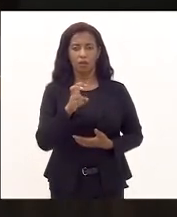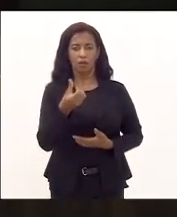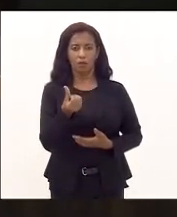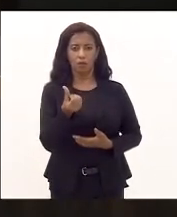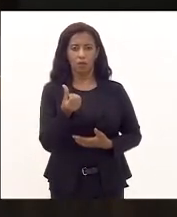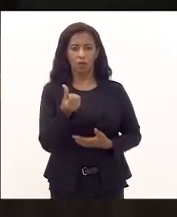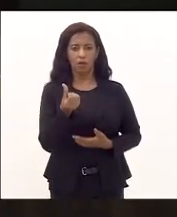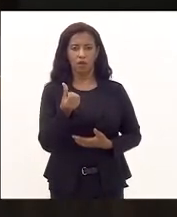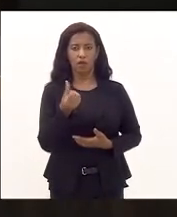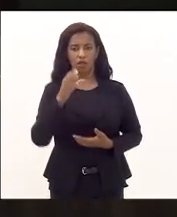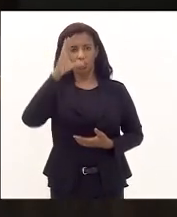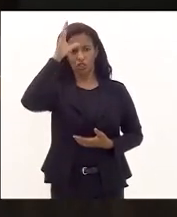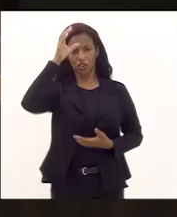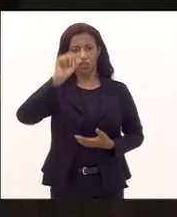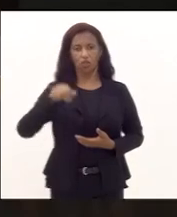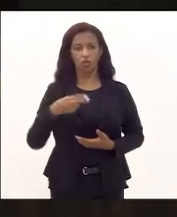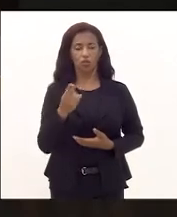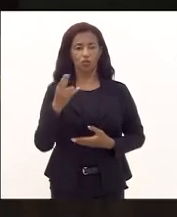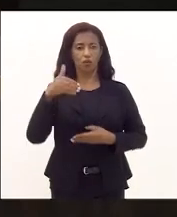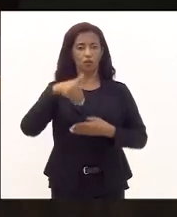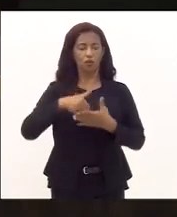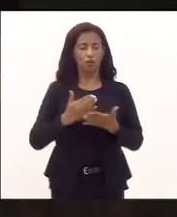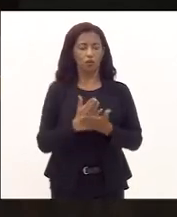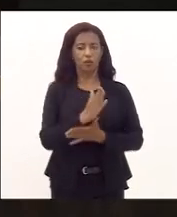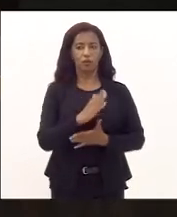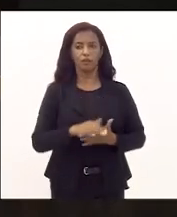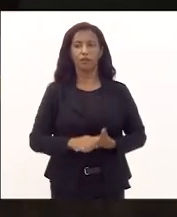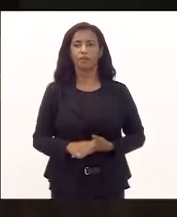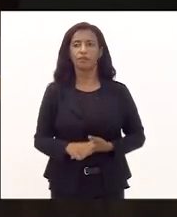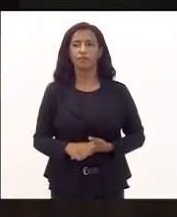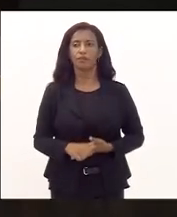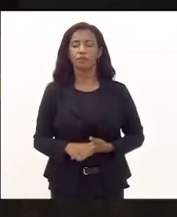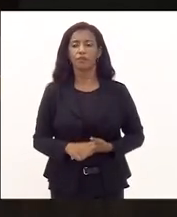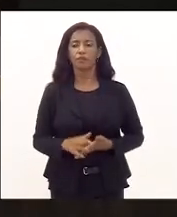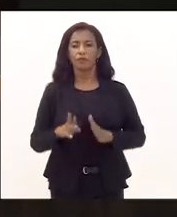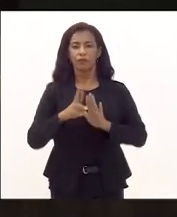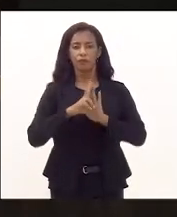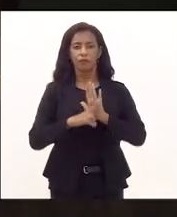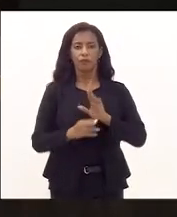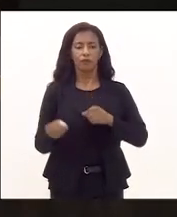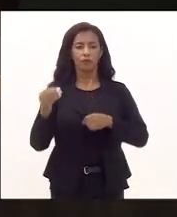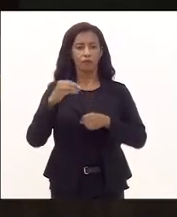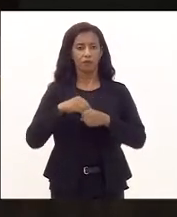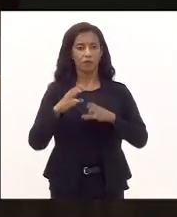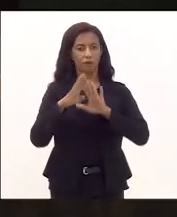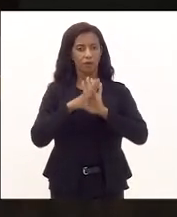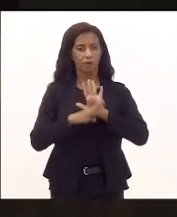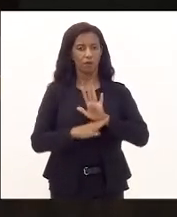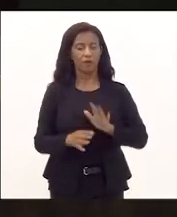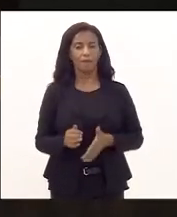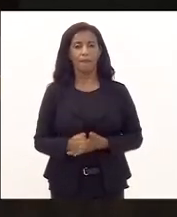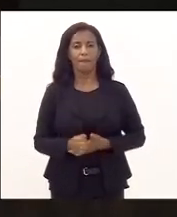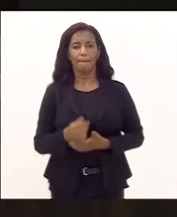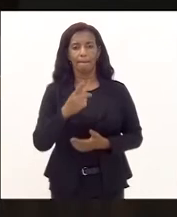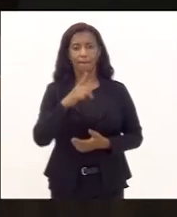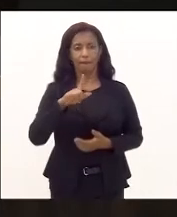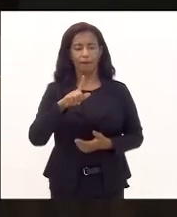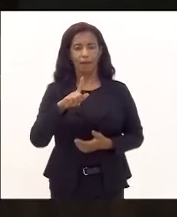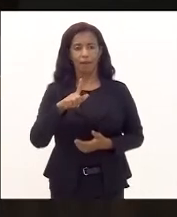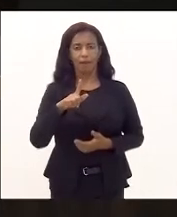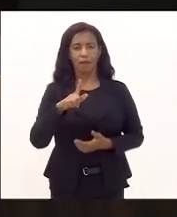4656, deputada Tiaju, em votação, aprovado. Requerimento de inclusão da ordem do dia, processo